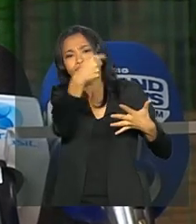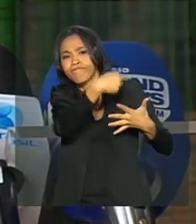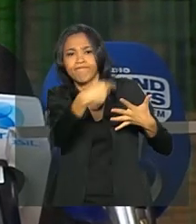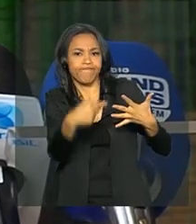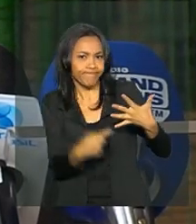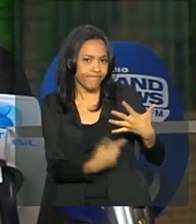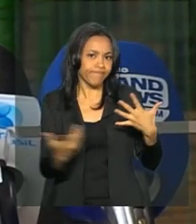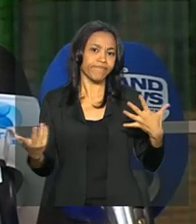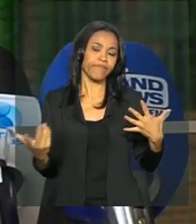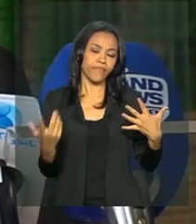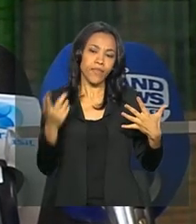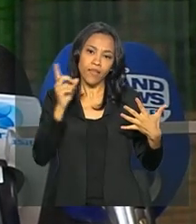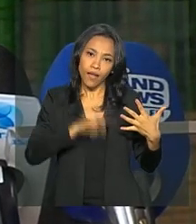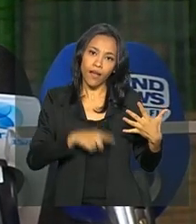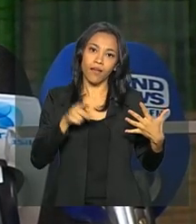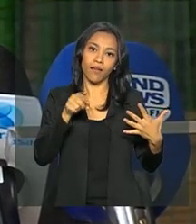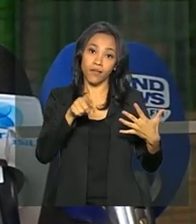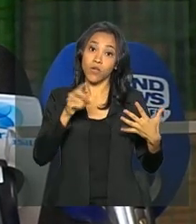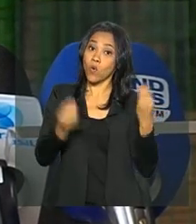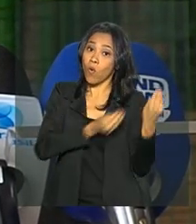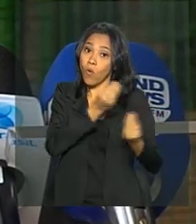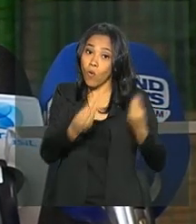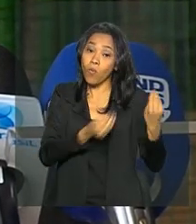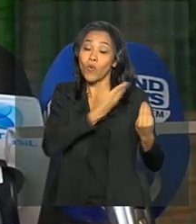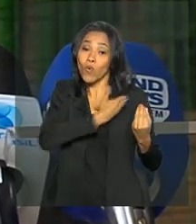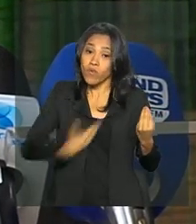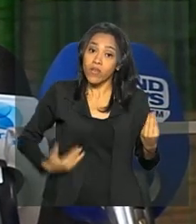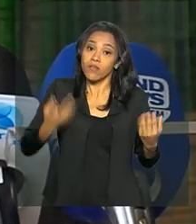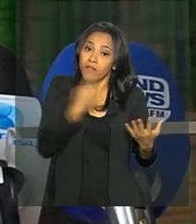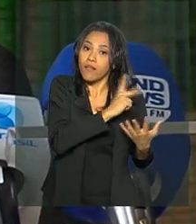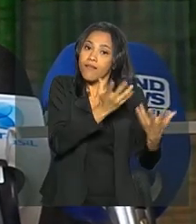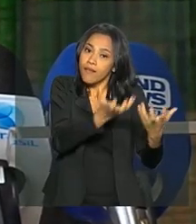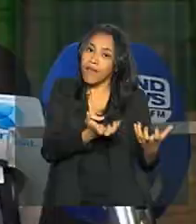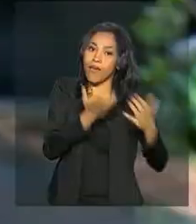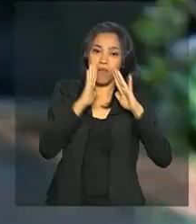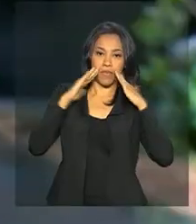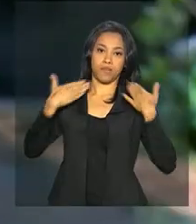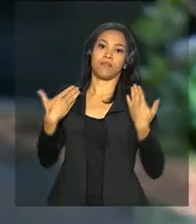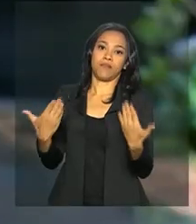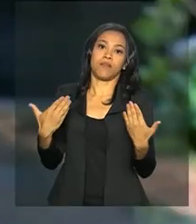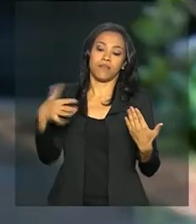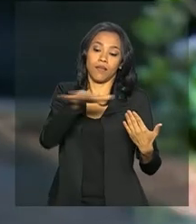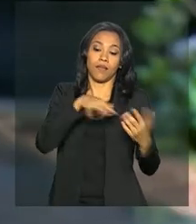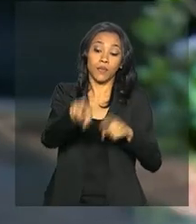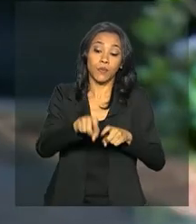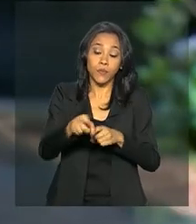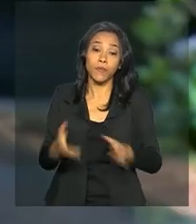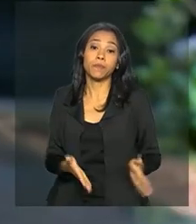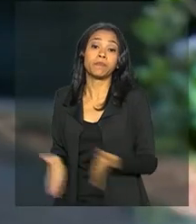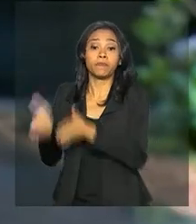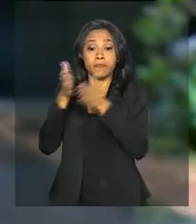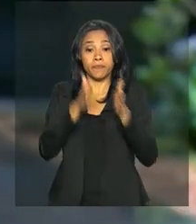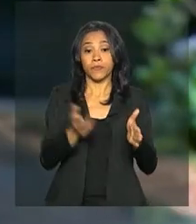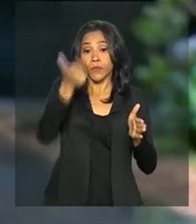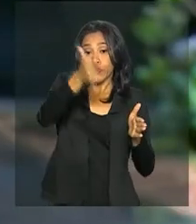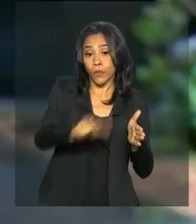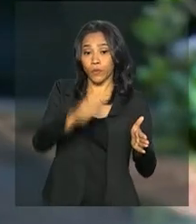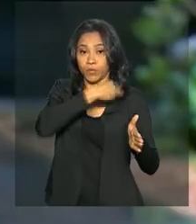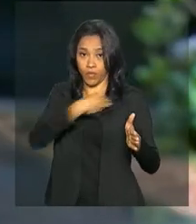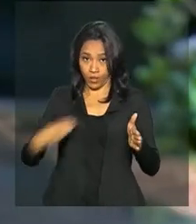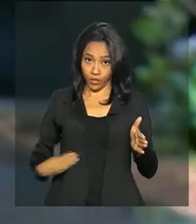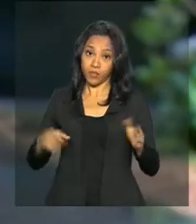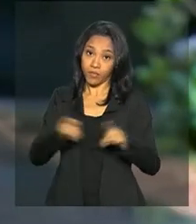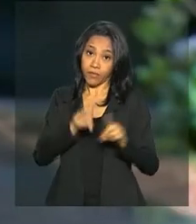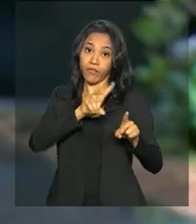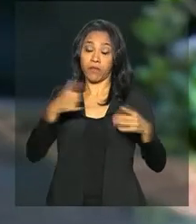eu disse hoje de manhã, sobre a cara que o governo Jair Bolsonaro quer dar para a agricultura. Outro ministro já confirmado no governo de